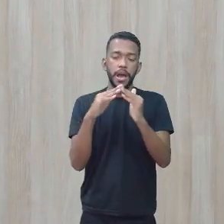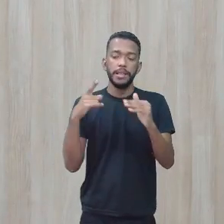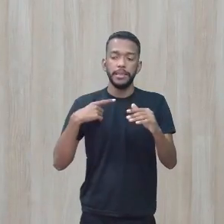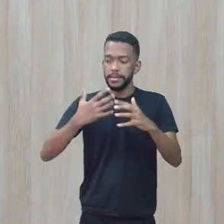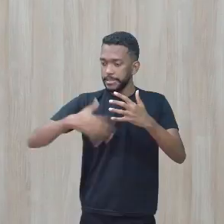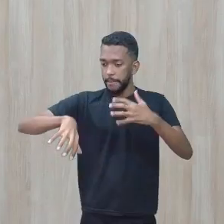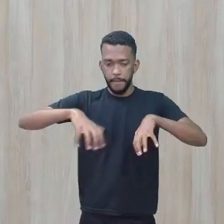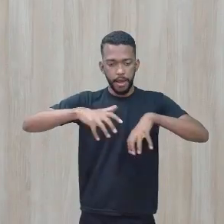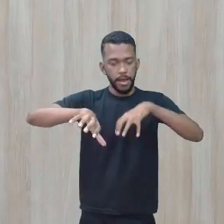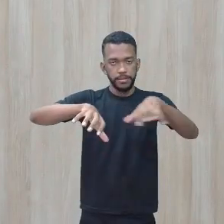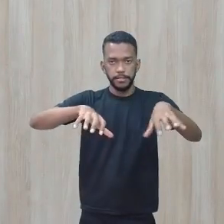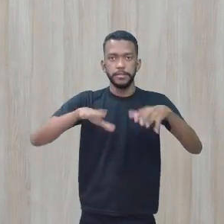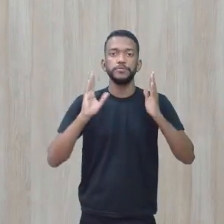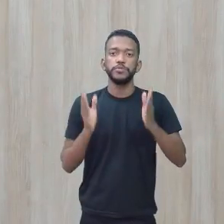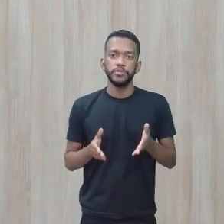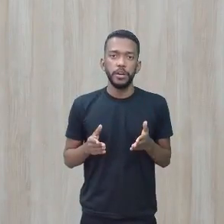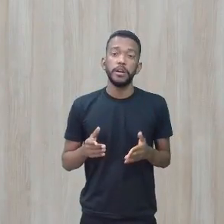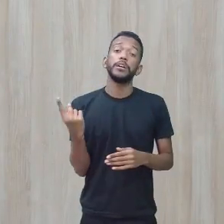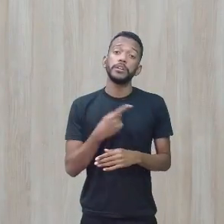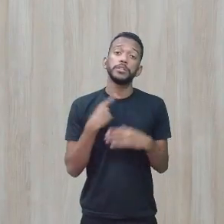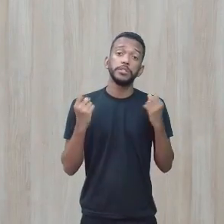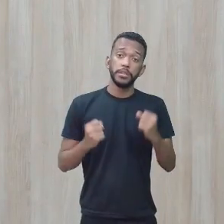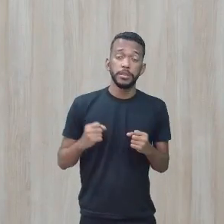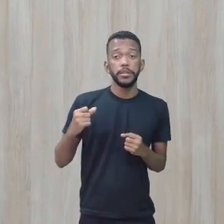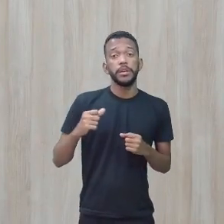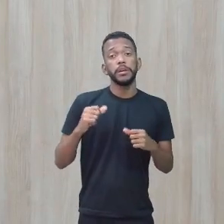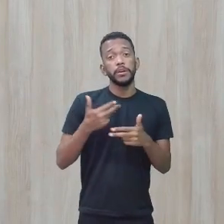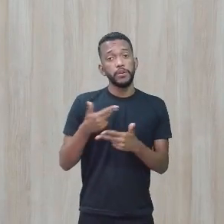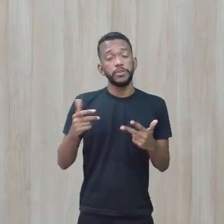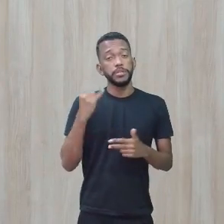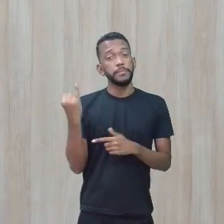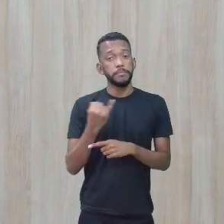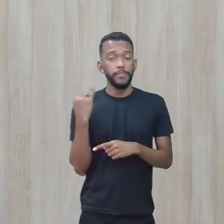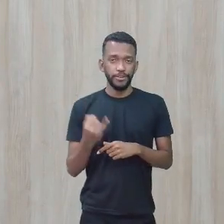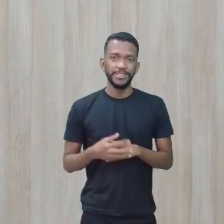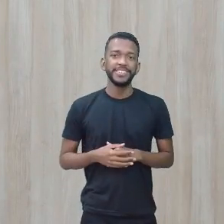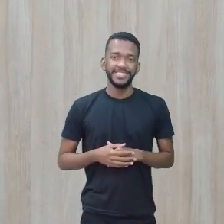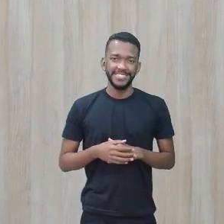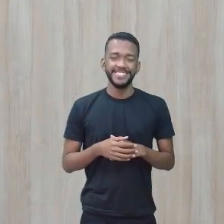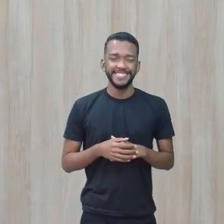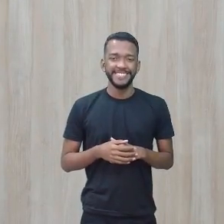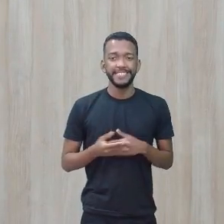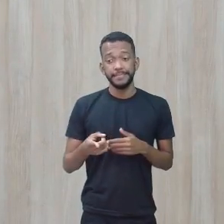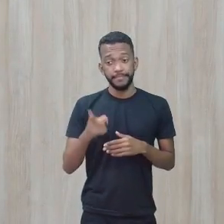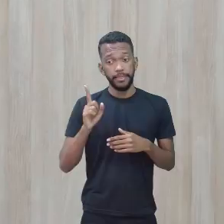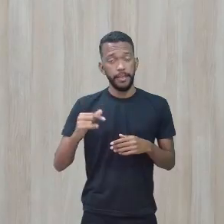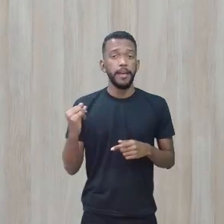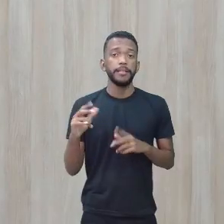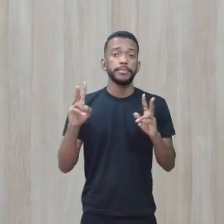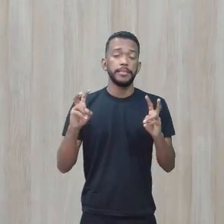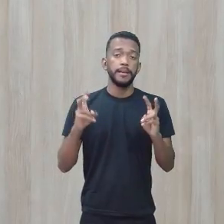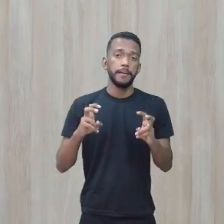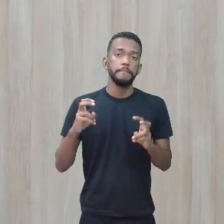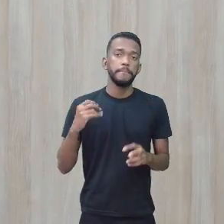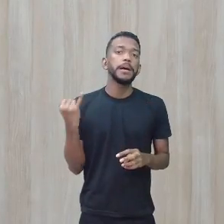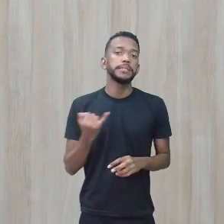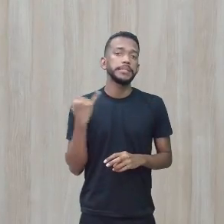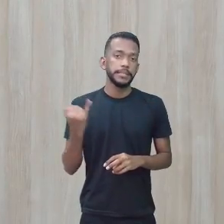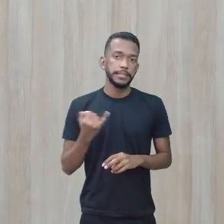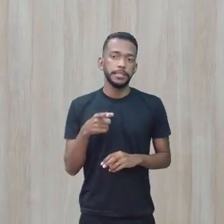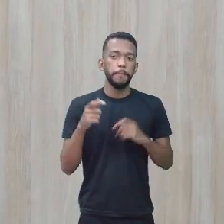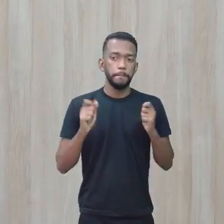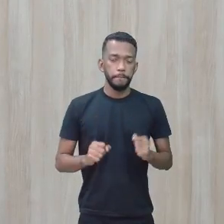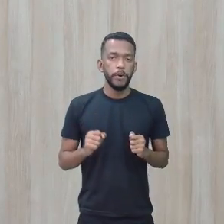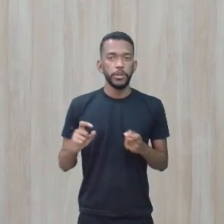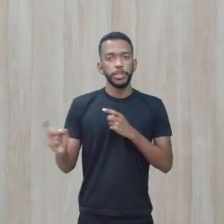dos resíduos, que é uma coisa muito importante. E hoje é um tema essencial para ser